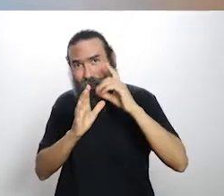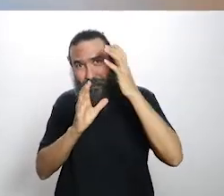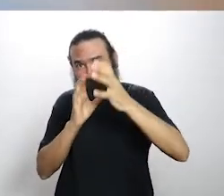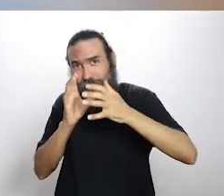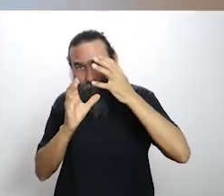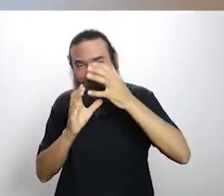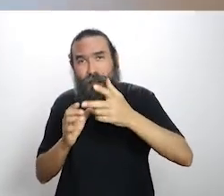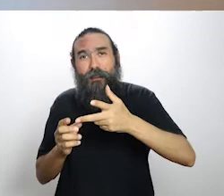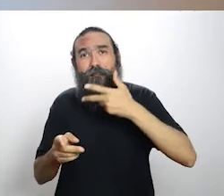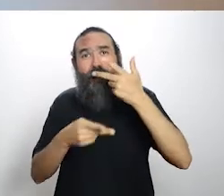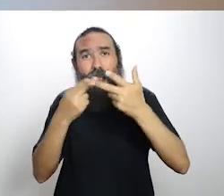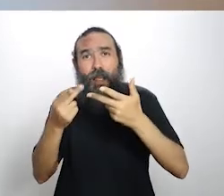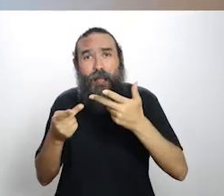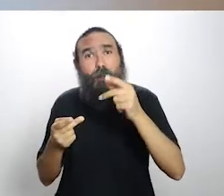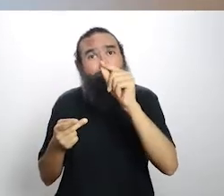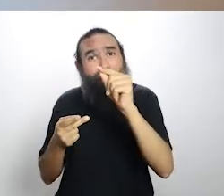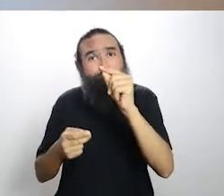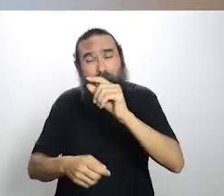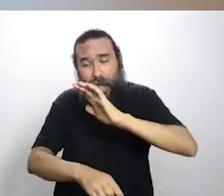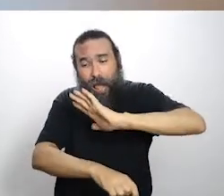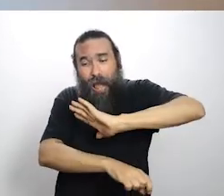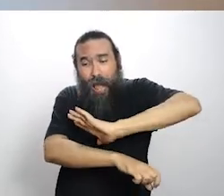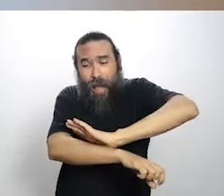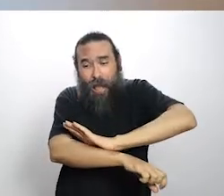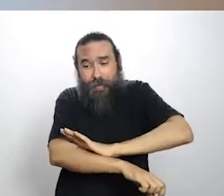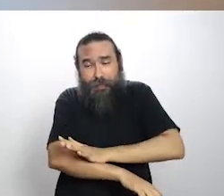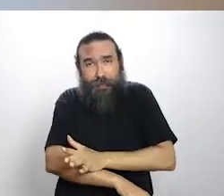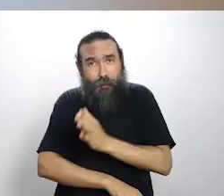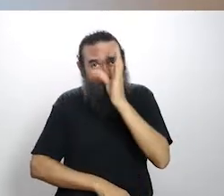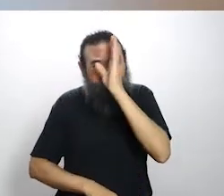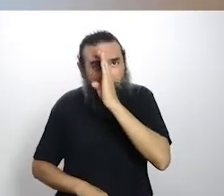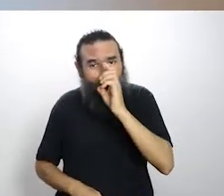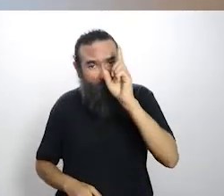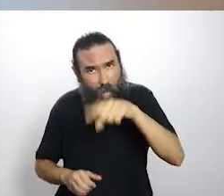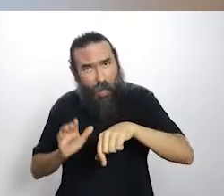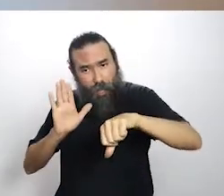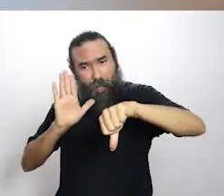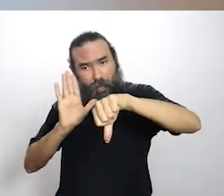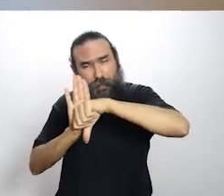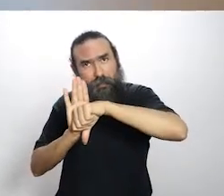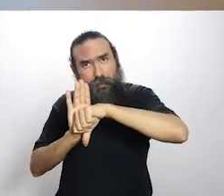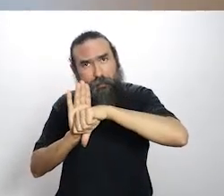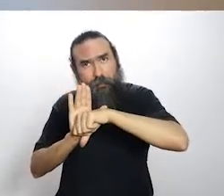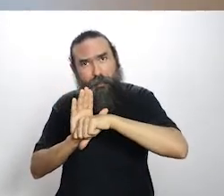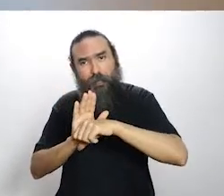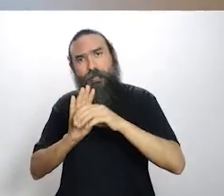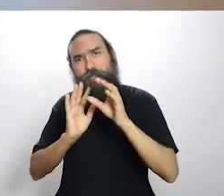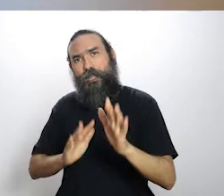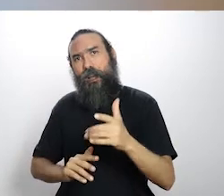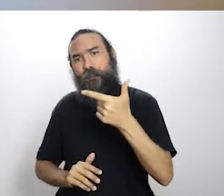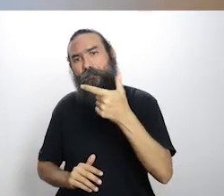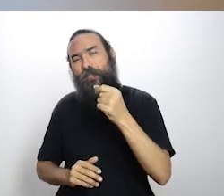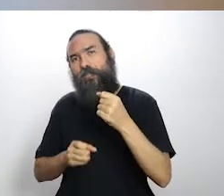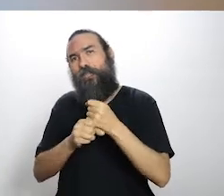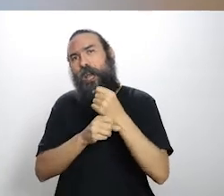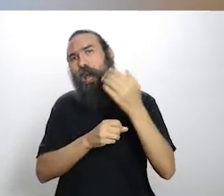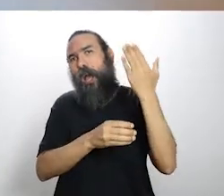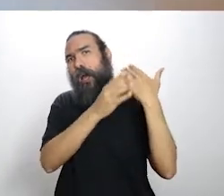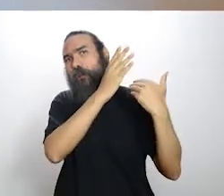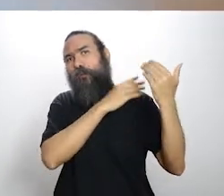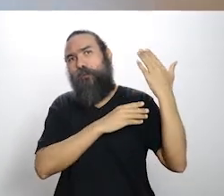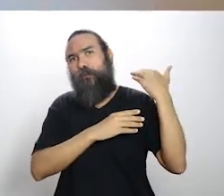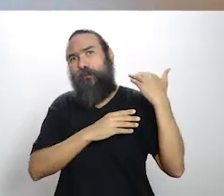20 anos. Mas será que é só há mais de 20 anos? Racismo no